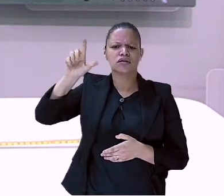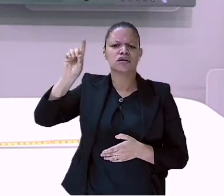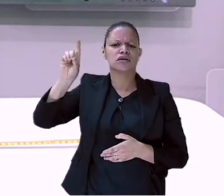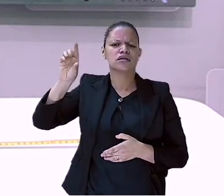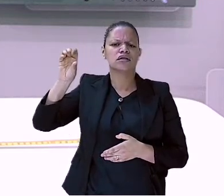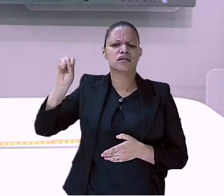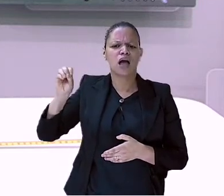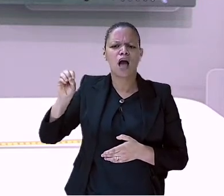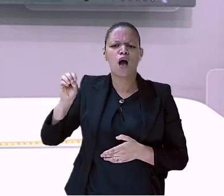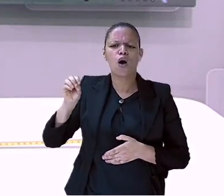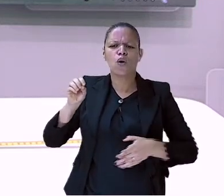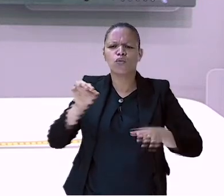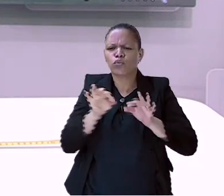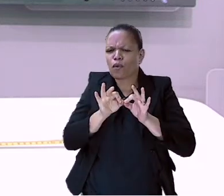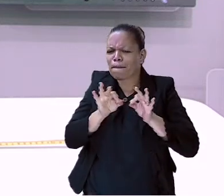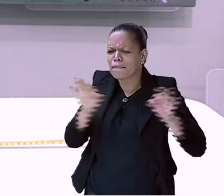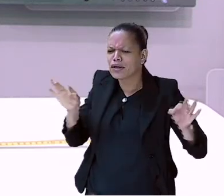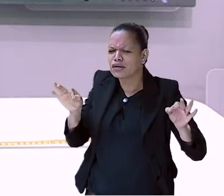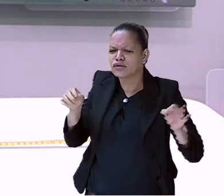casa, tá?